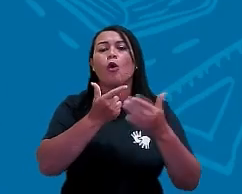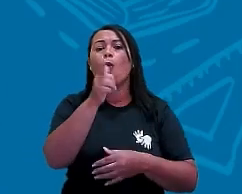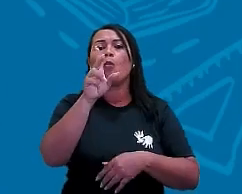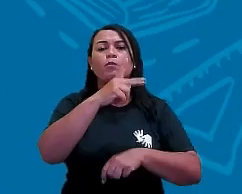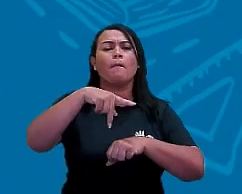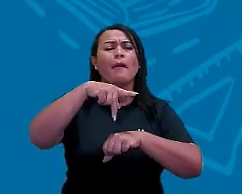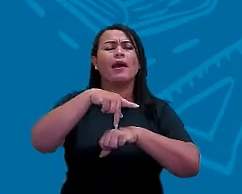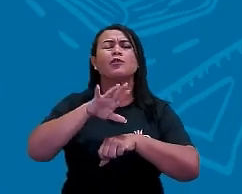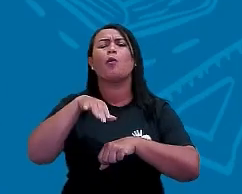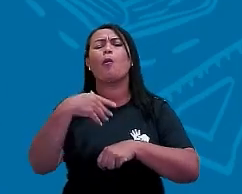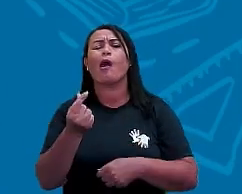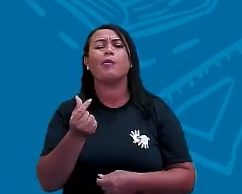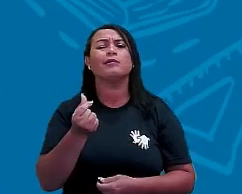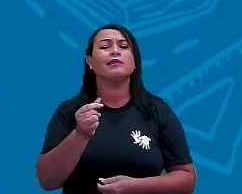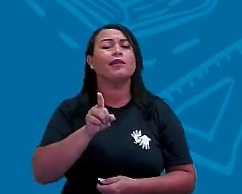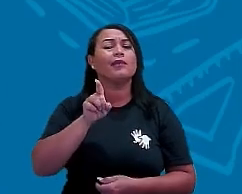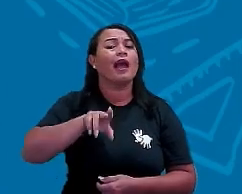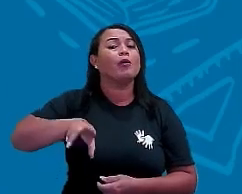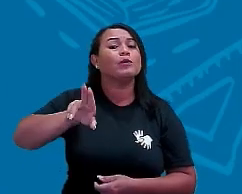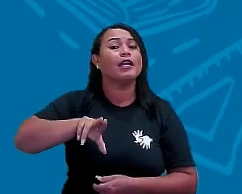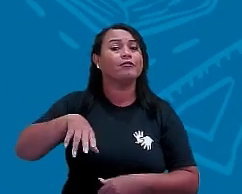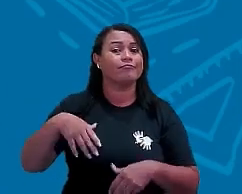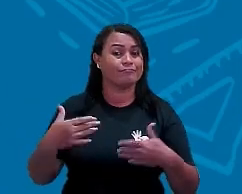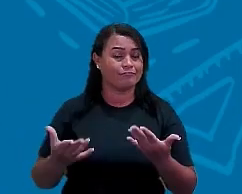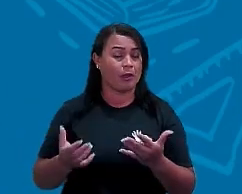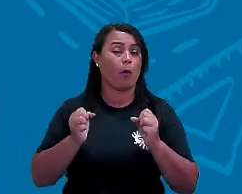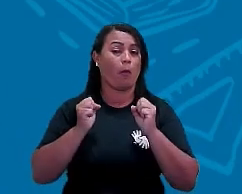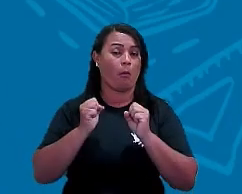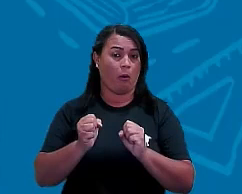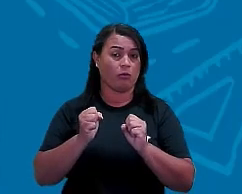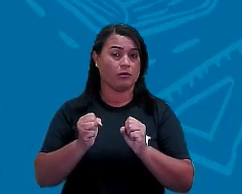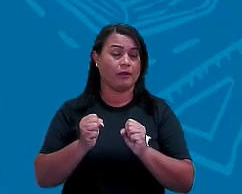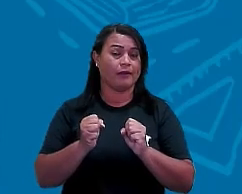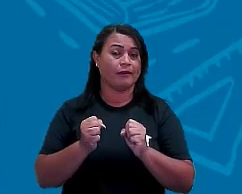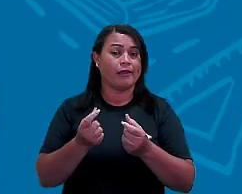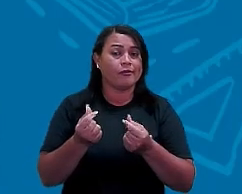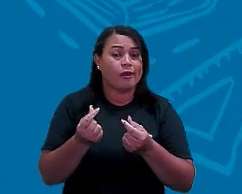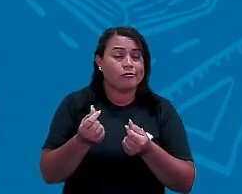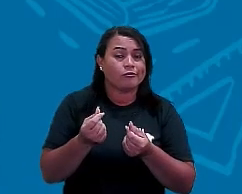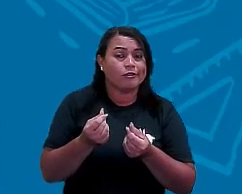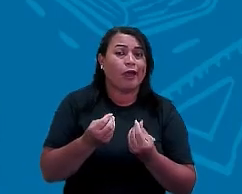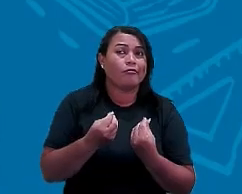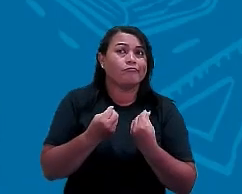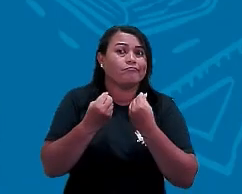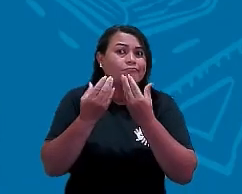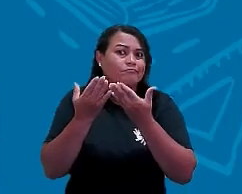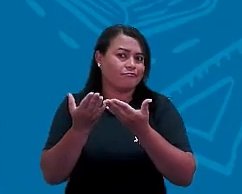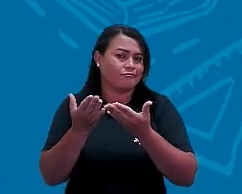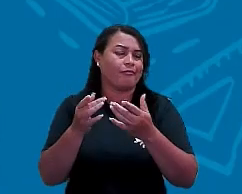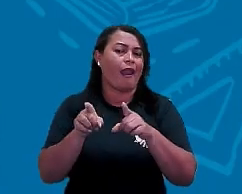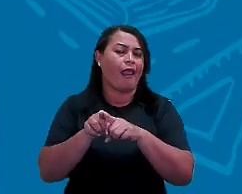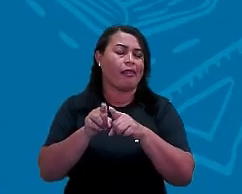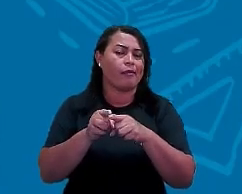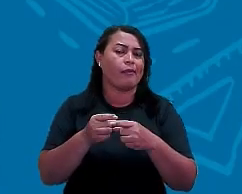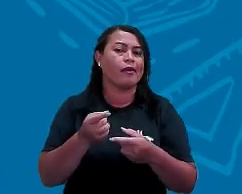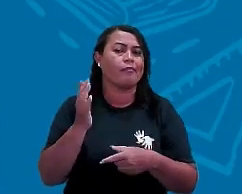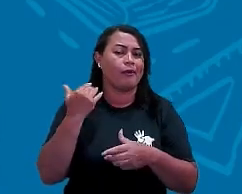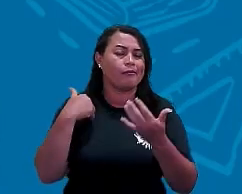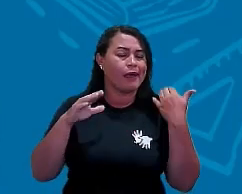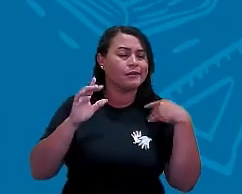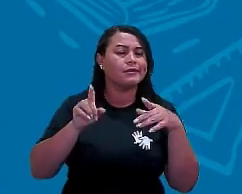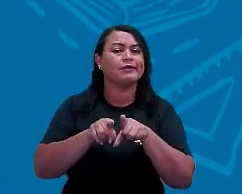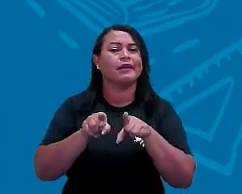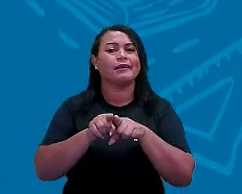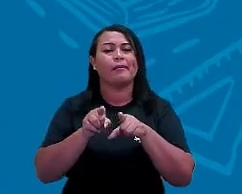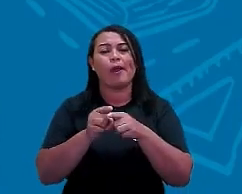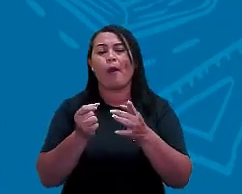qual é o dinheiro que é utilizado lá, tá certo? Para eu poder levar dinheiro, né? Então, eu já sei que lá